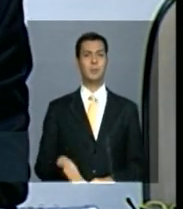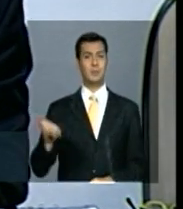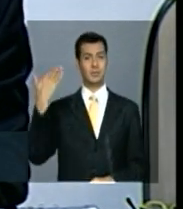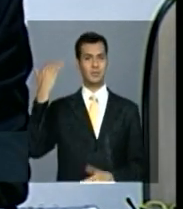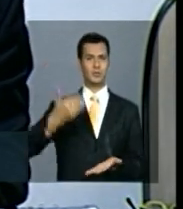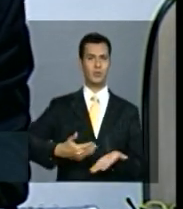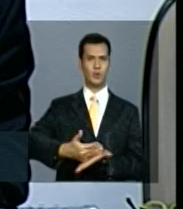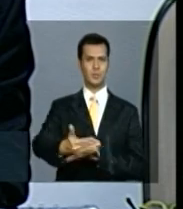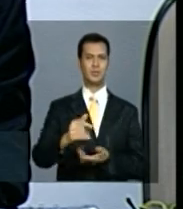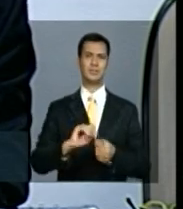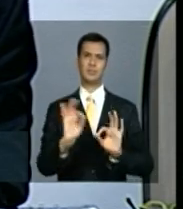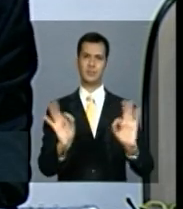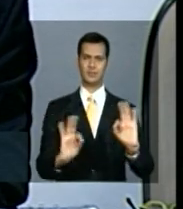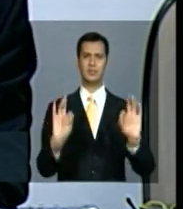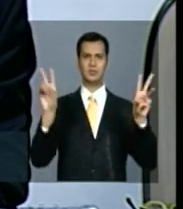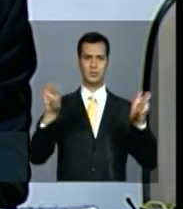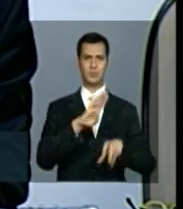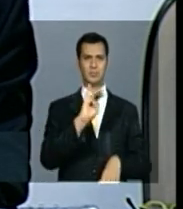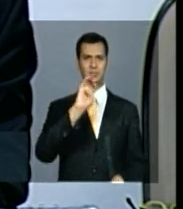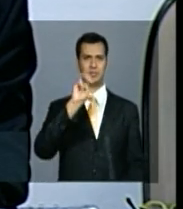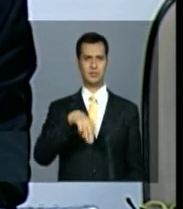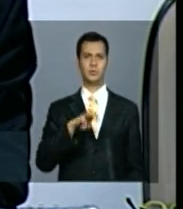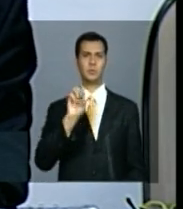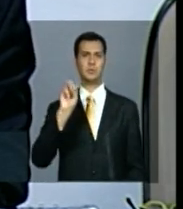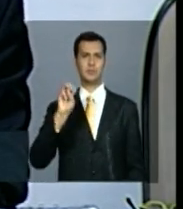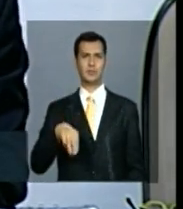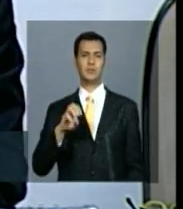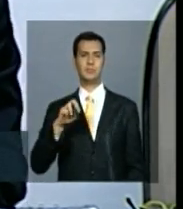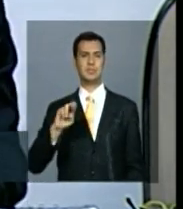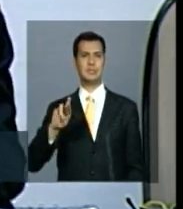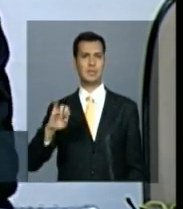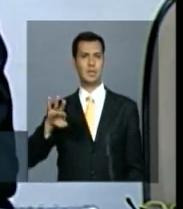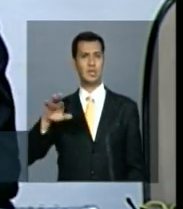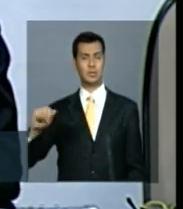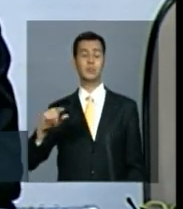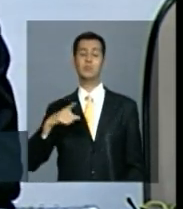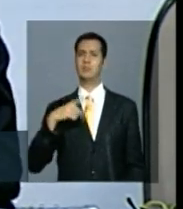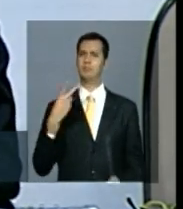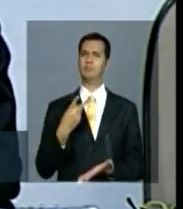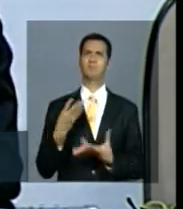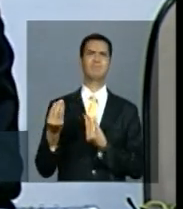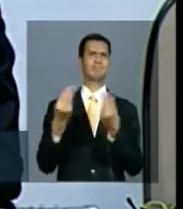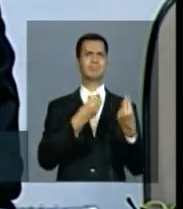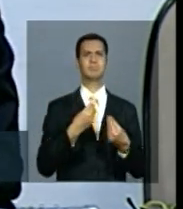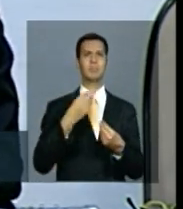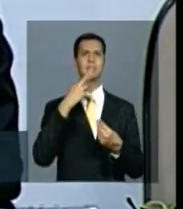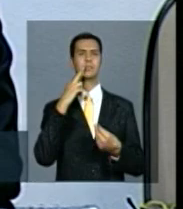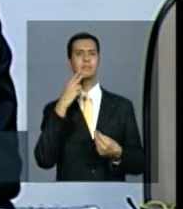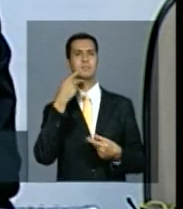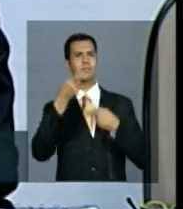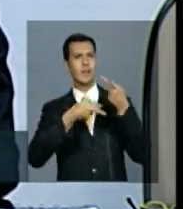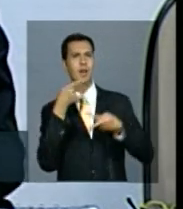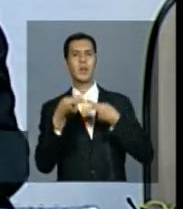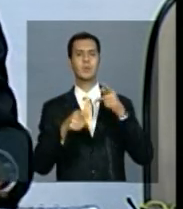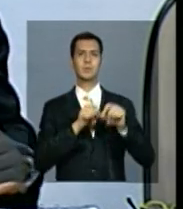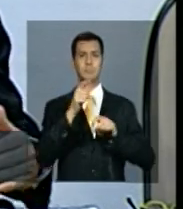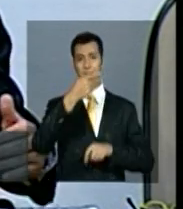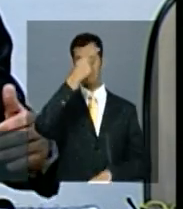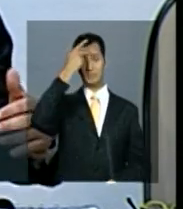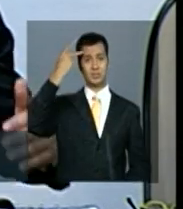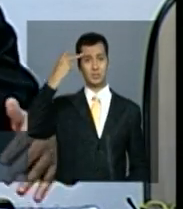sem miséria esse era um relato em várias regiões estados e dos nossos parceiros do governo Federal que às vezes as